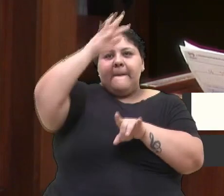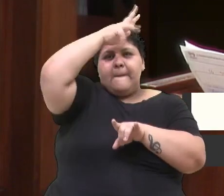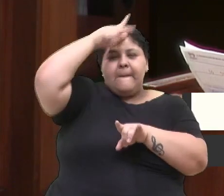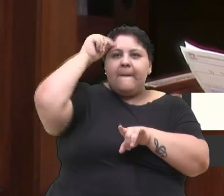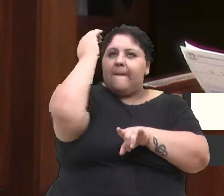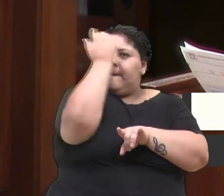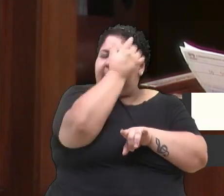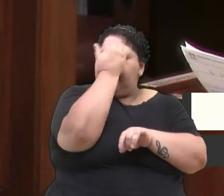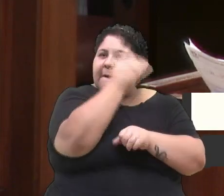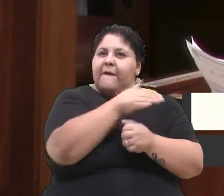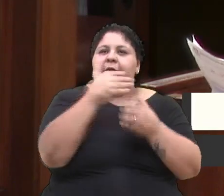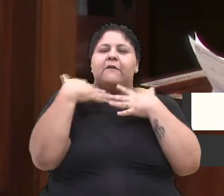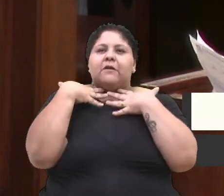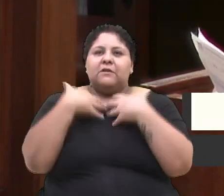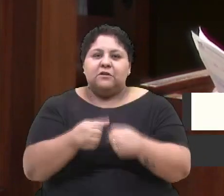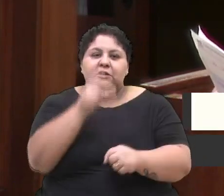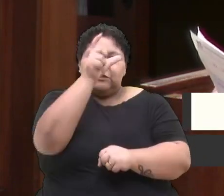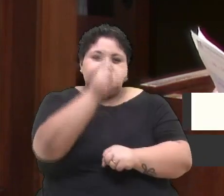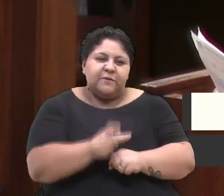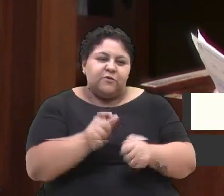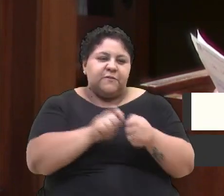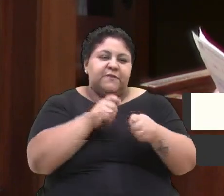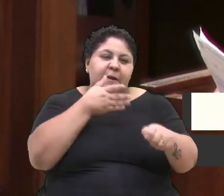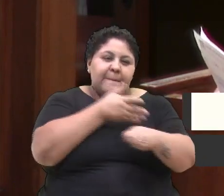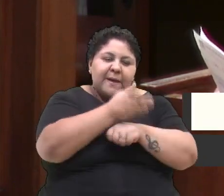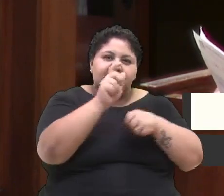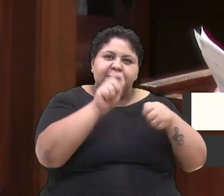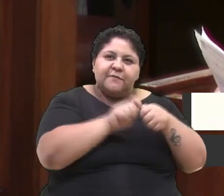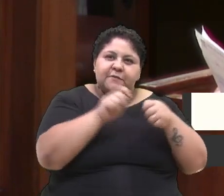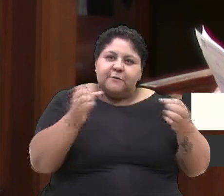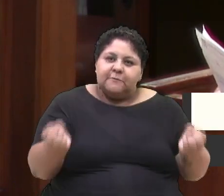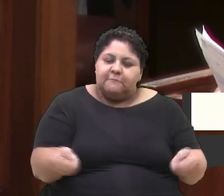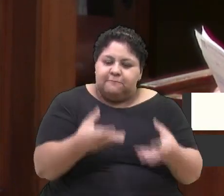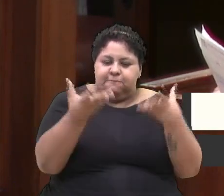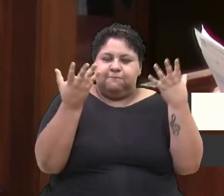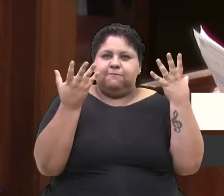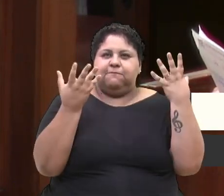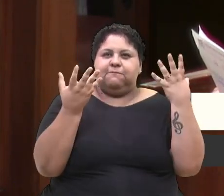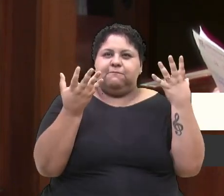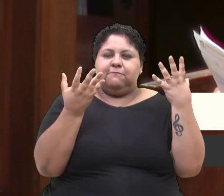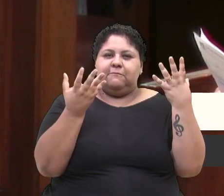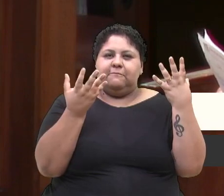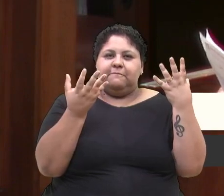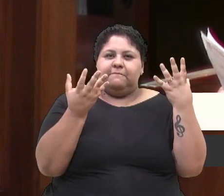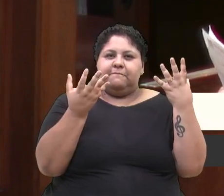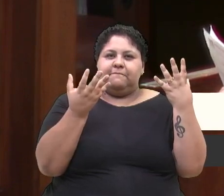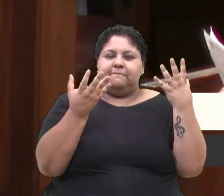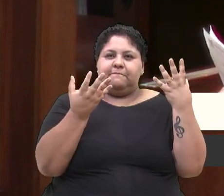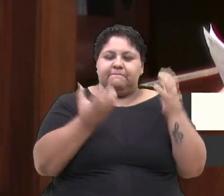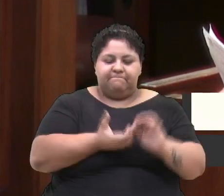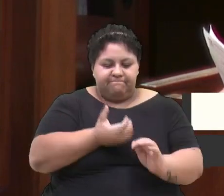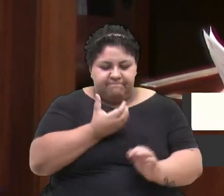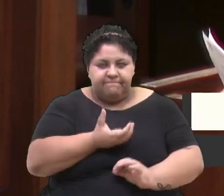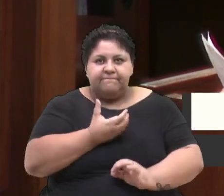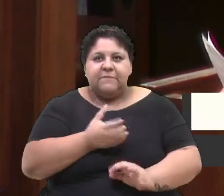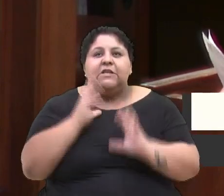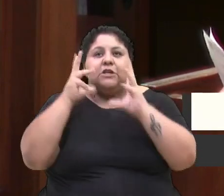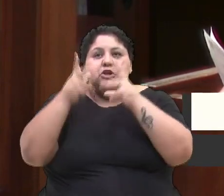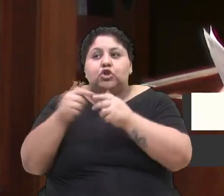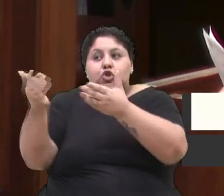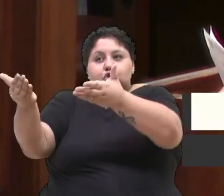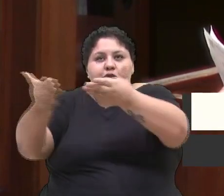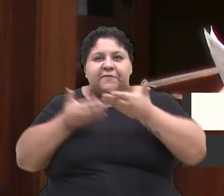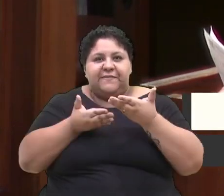secretaria, o povo que se envolveram para fazer essa 32ª edição de Encanto de Natal. Todo mundo